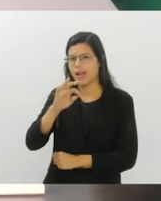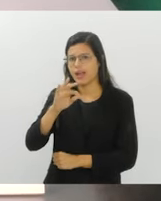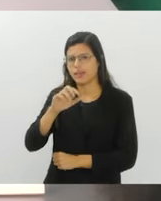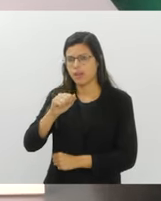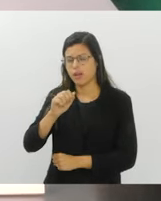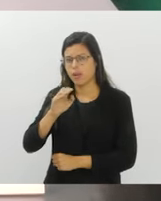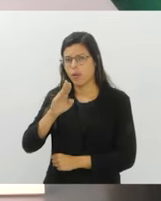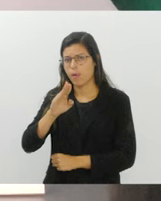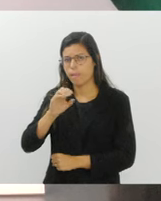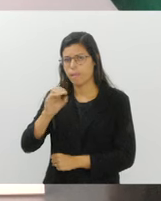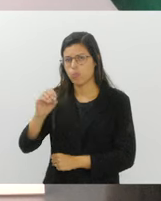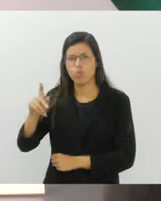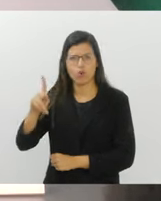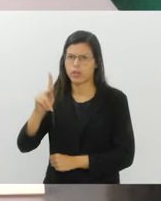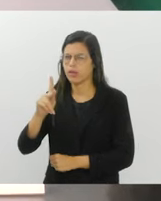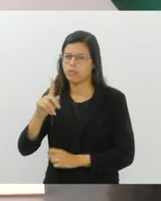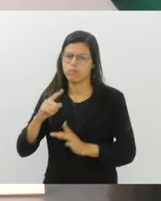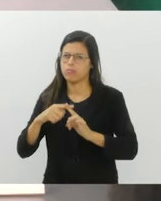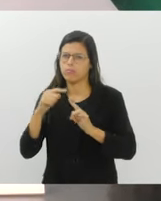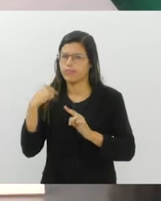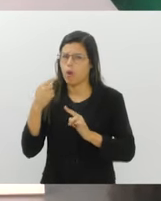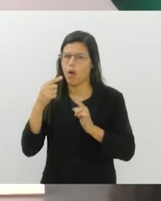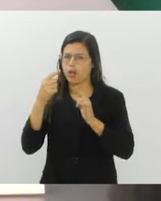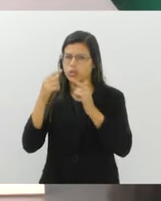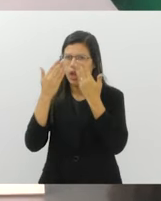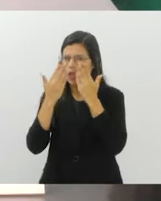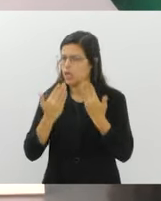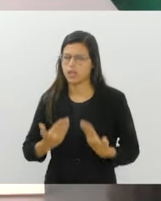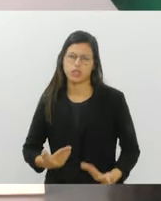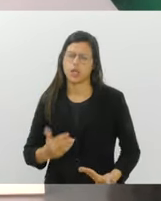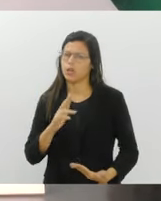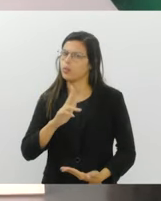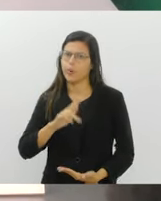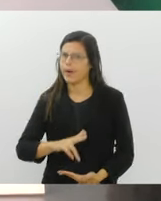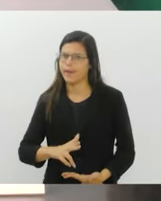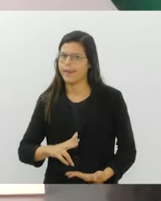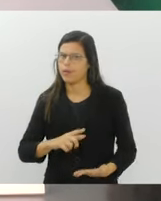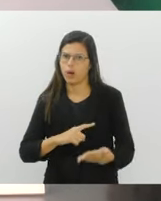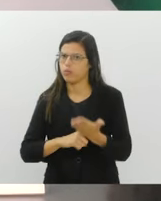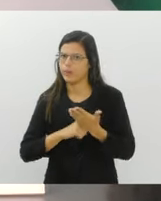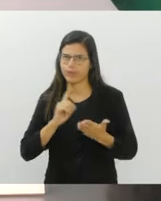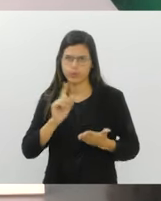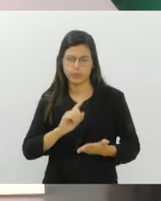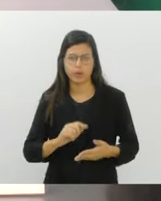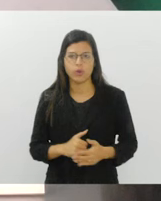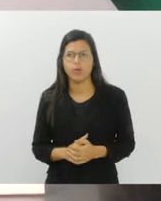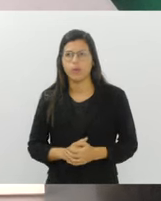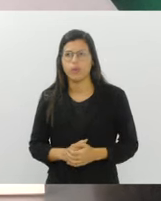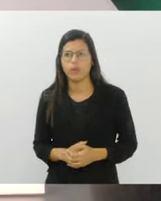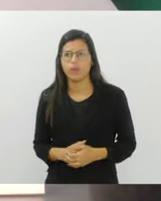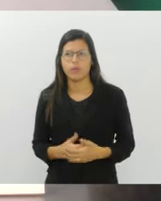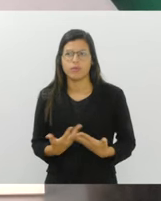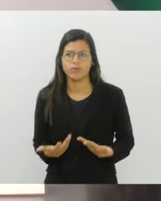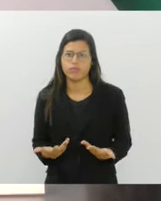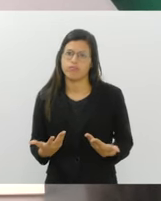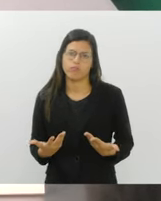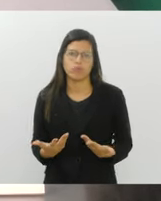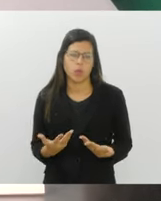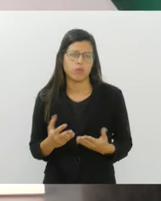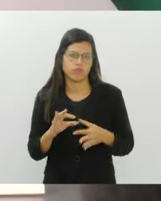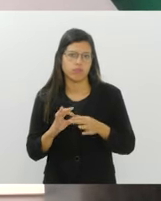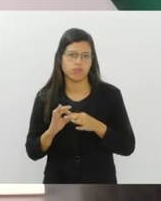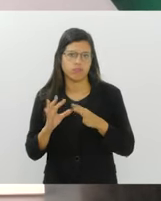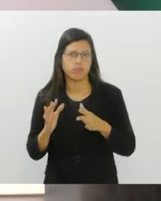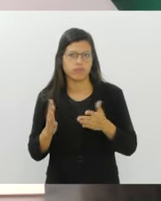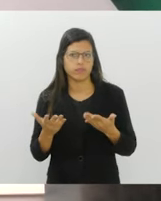era nada daquilo, não nos ajudou em muita coisa. E é isso, e agora eu estou à disposição dos